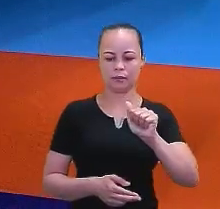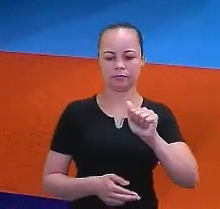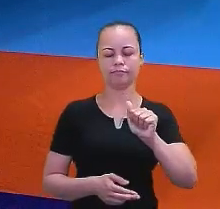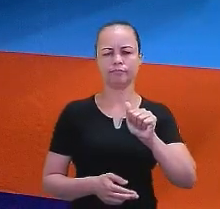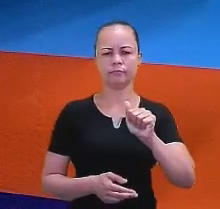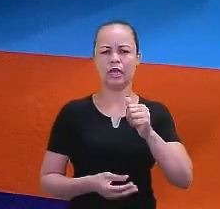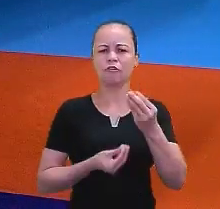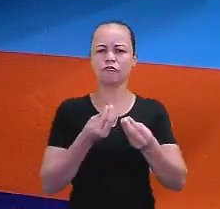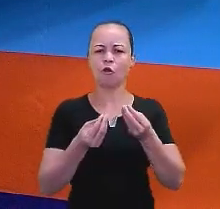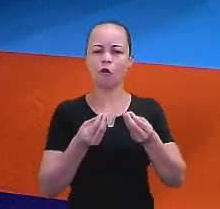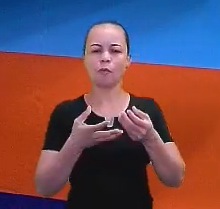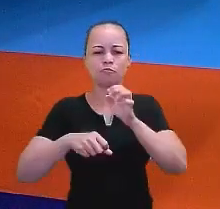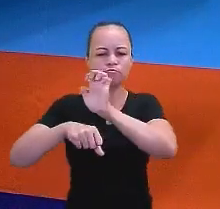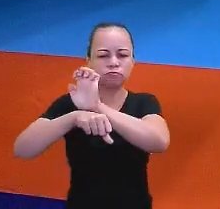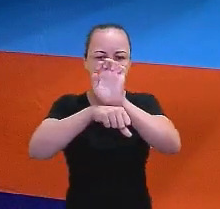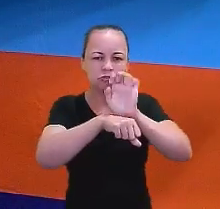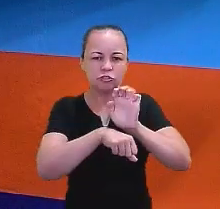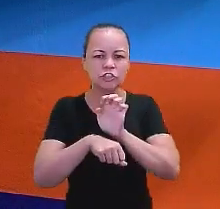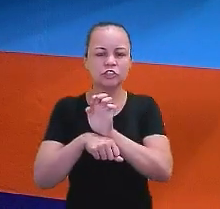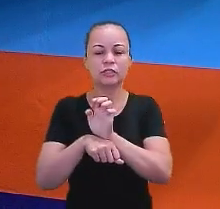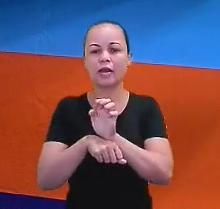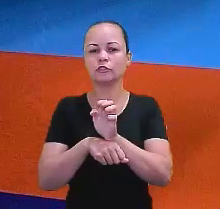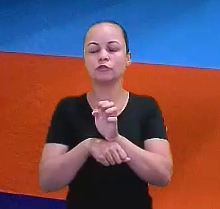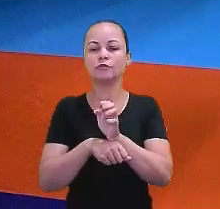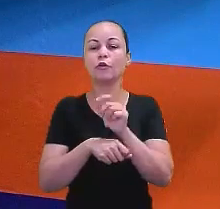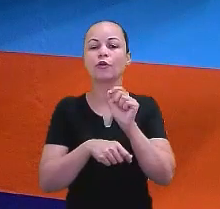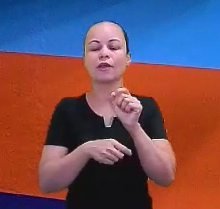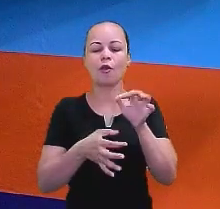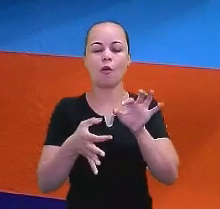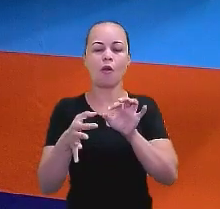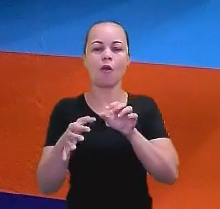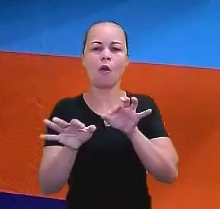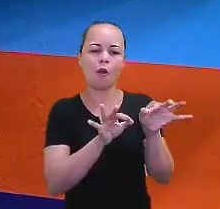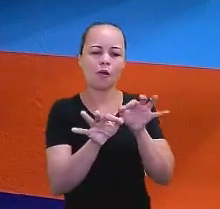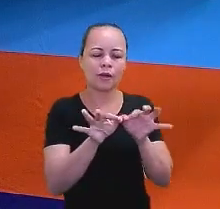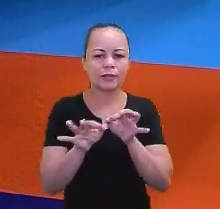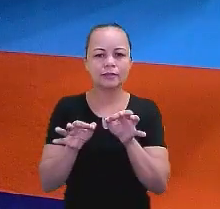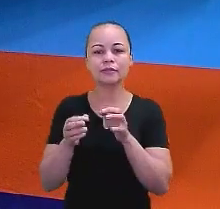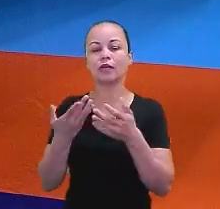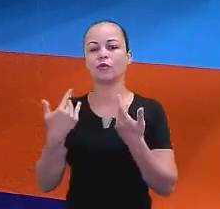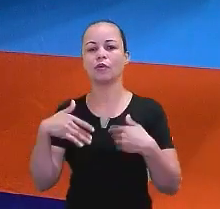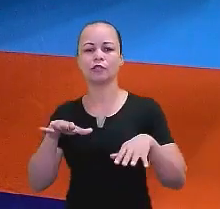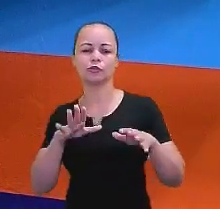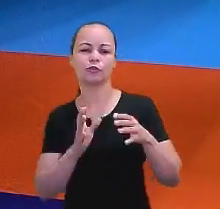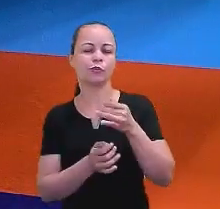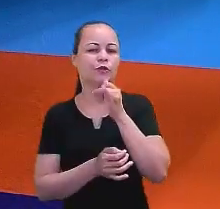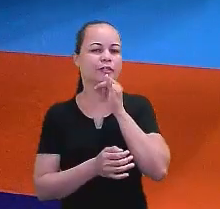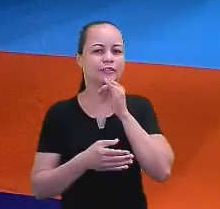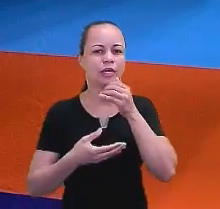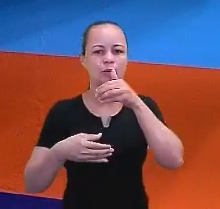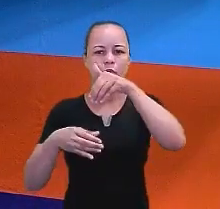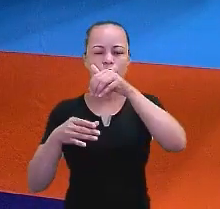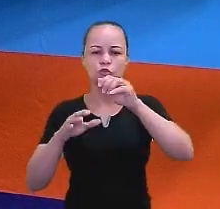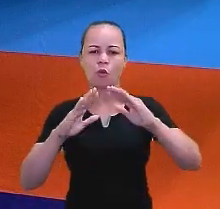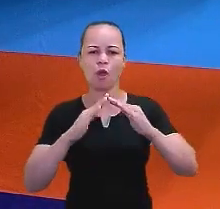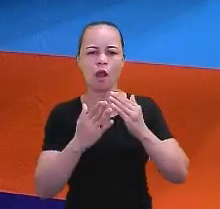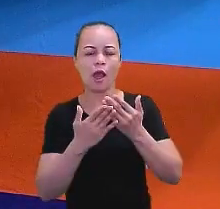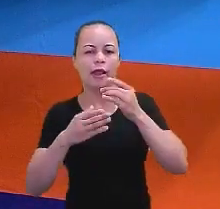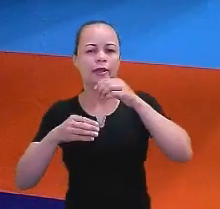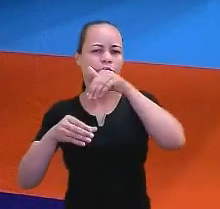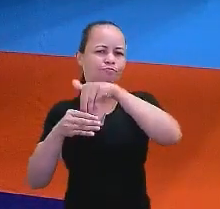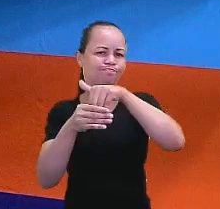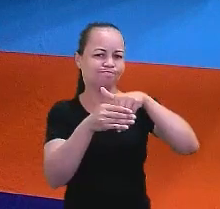eles vão se organizar enquanto colégios eleitorais, por exemplo. A gente